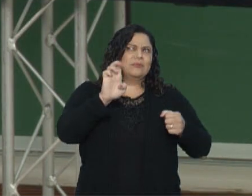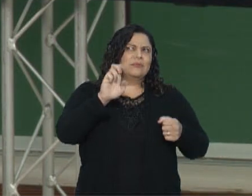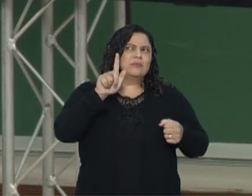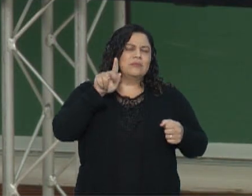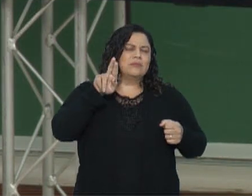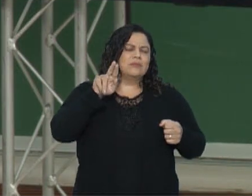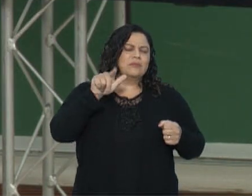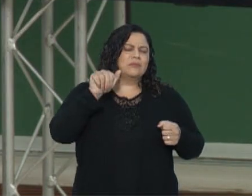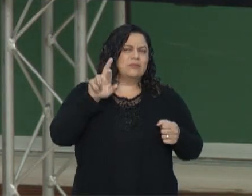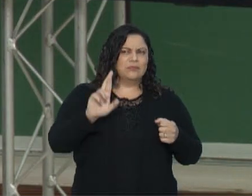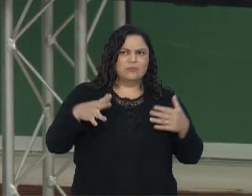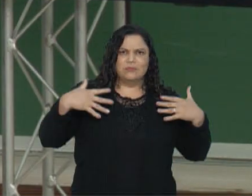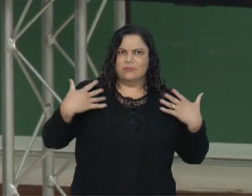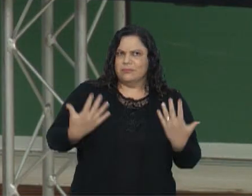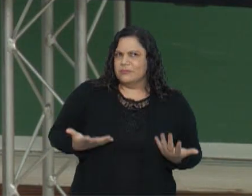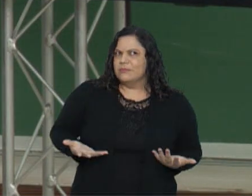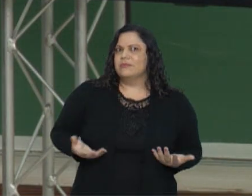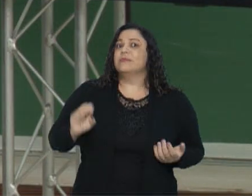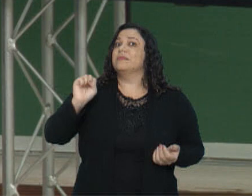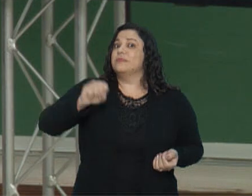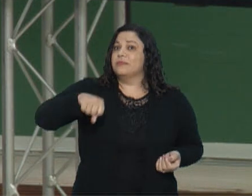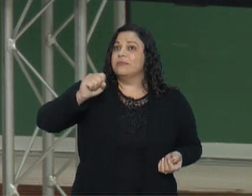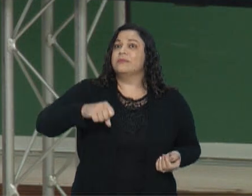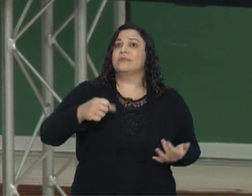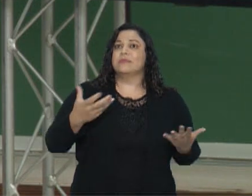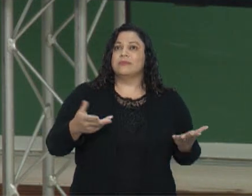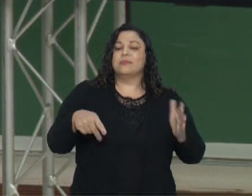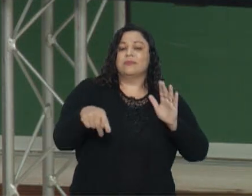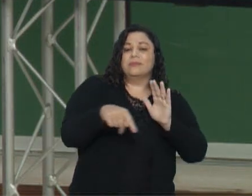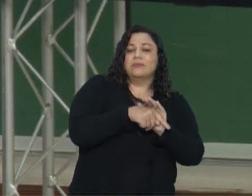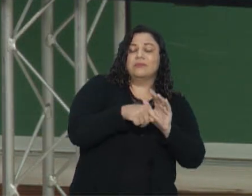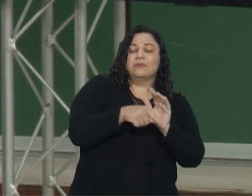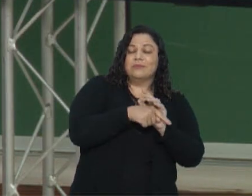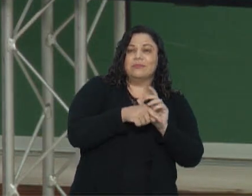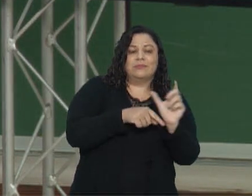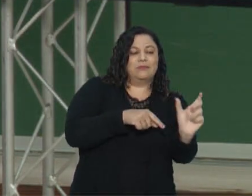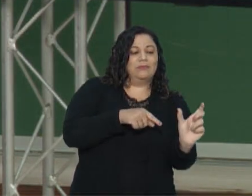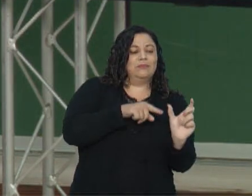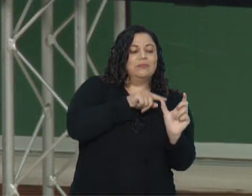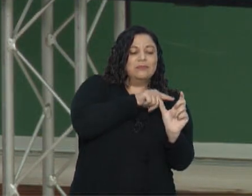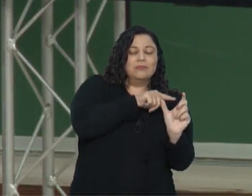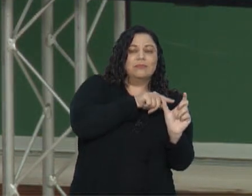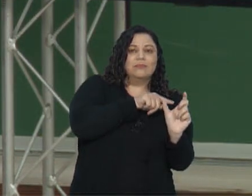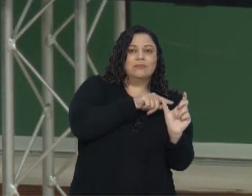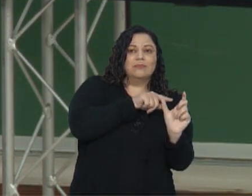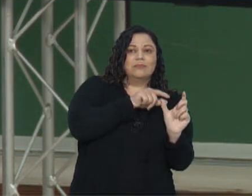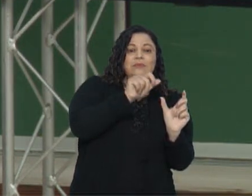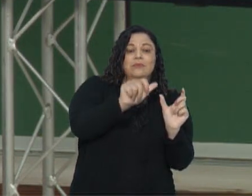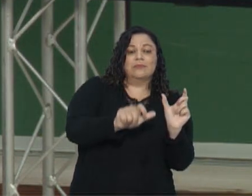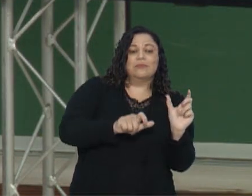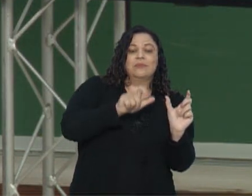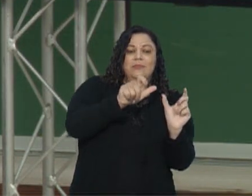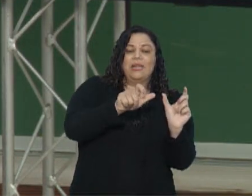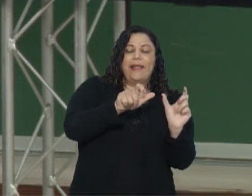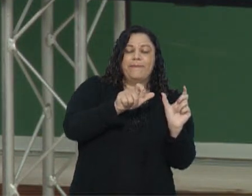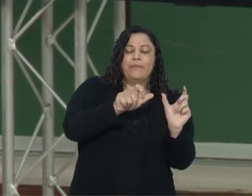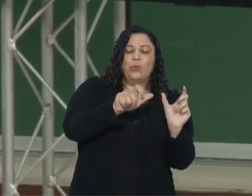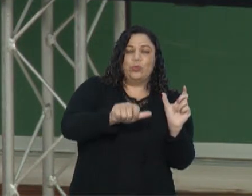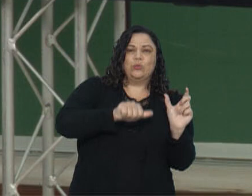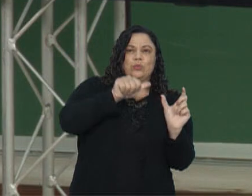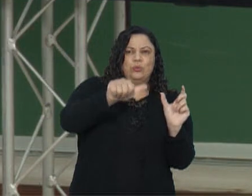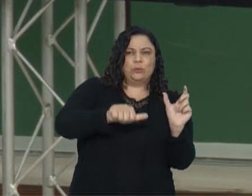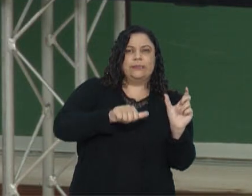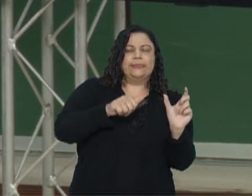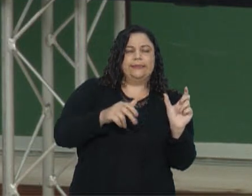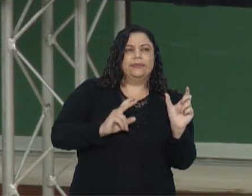Sim, eles mantêm uma irregularidade a partir da própria raiz. São verbos totalmente instáveis. Lembram da discussão anterior que nós